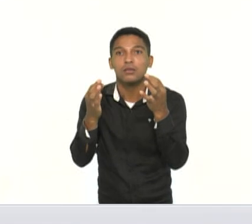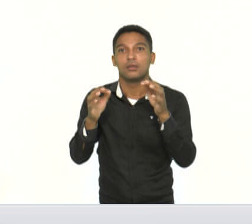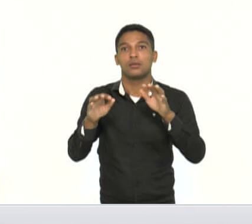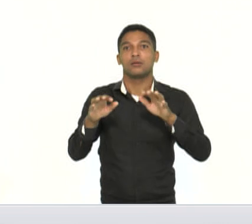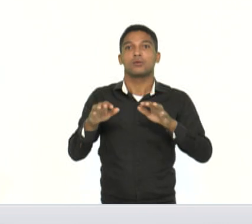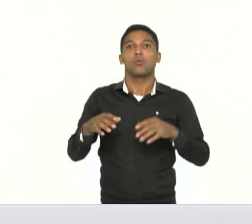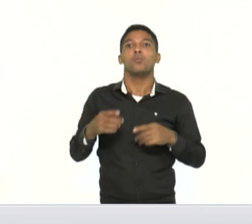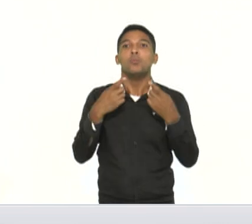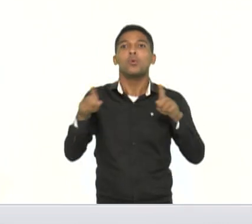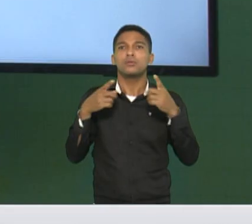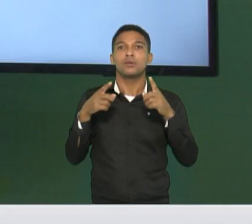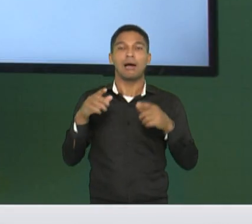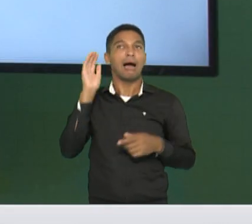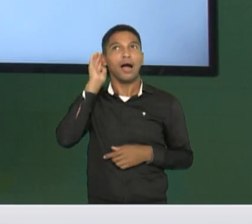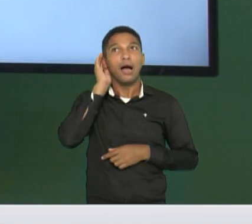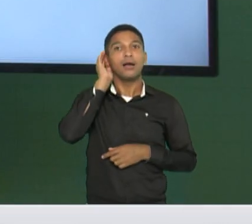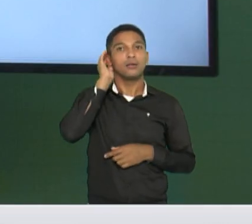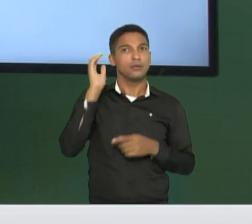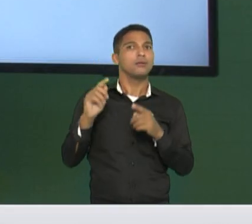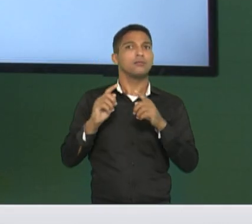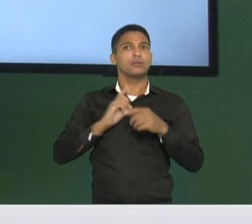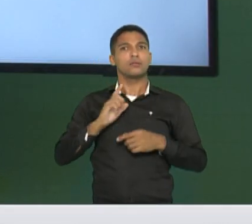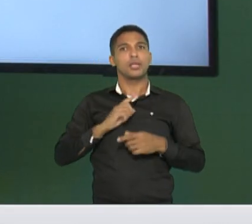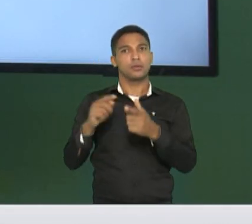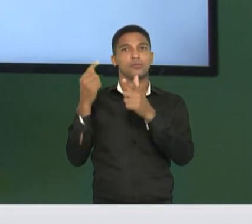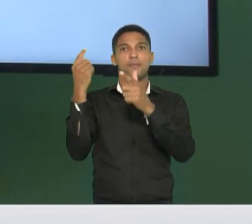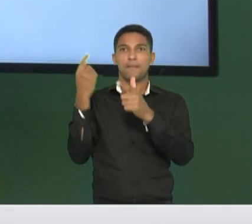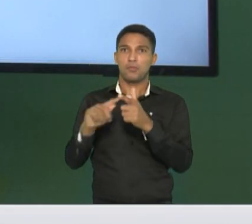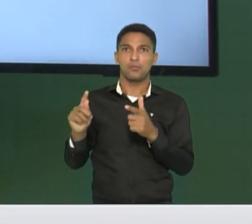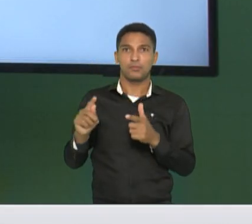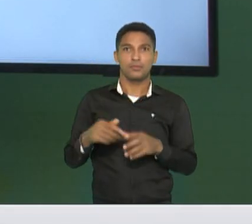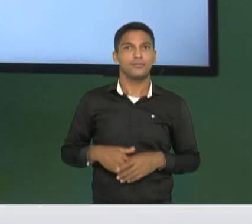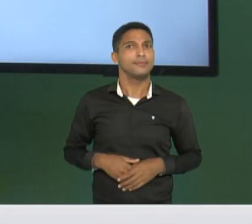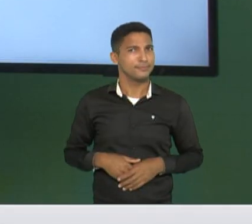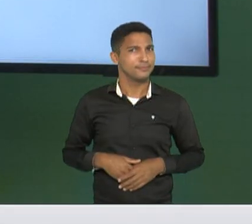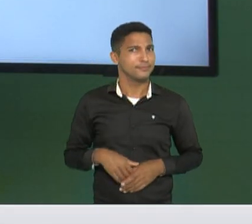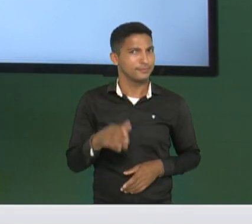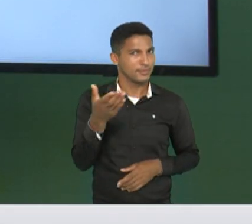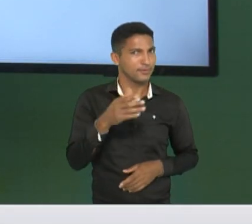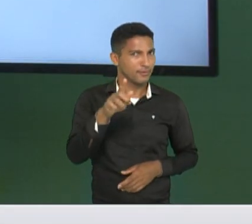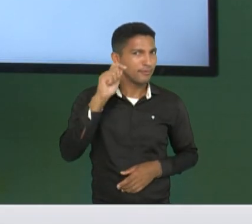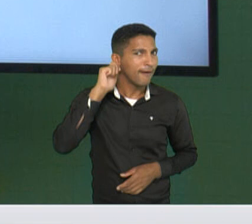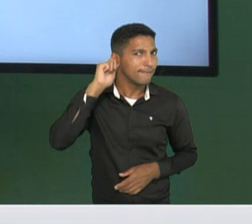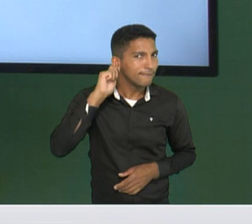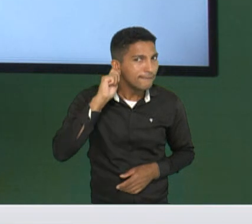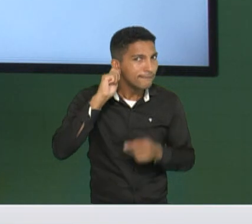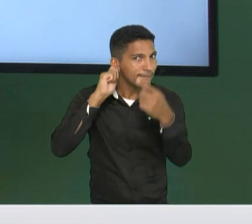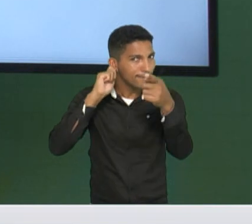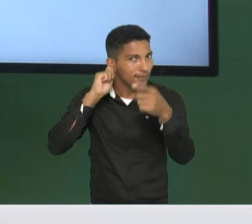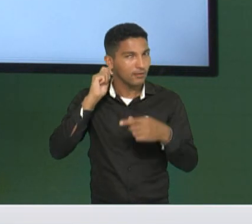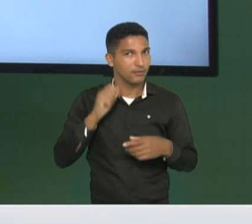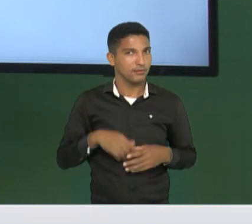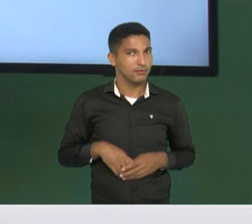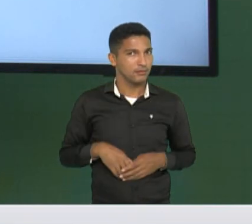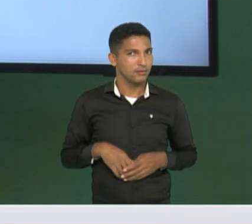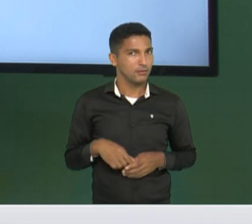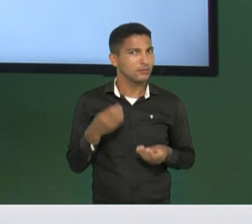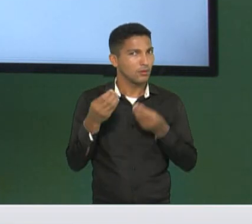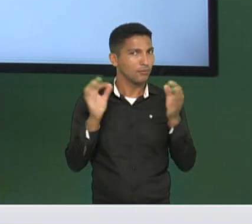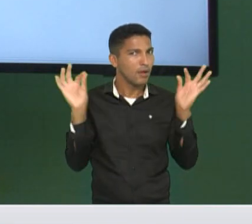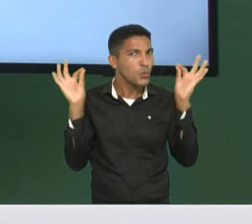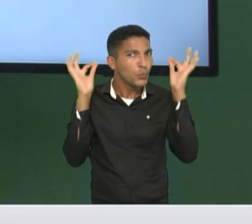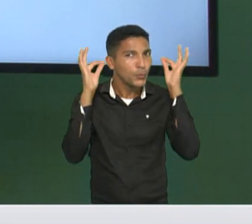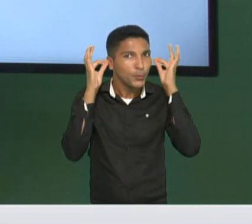prejudicando os seus ouvidos. Agora eu vou puxar a tua orelha. Será que você não anda prejudicando o seu ouvido com esses